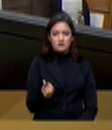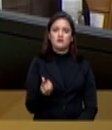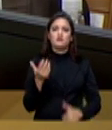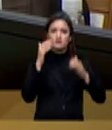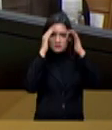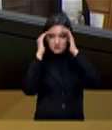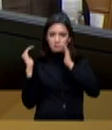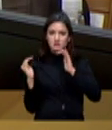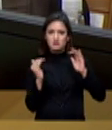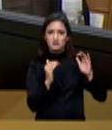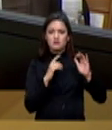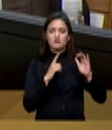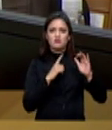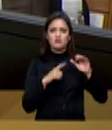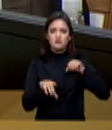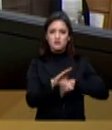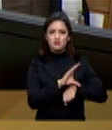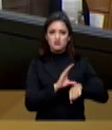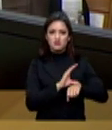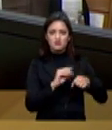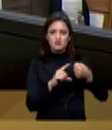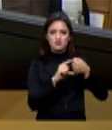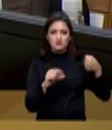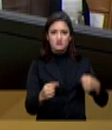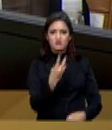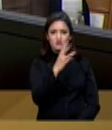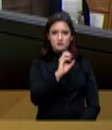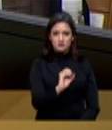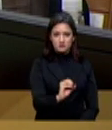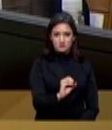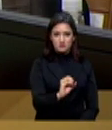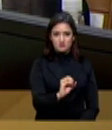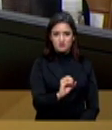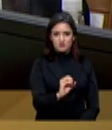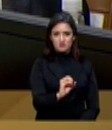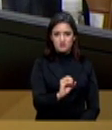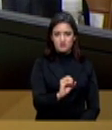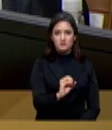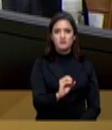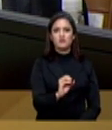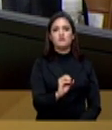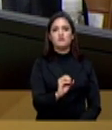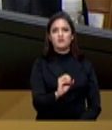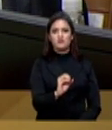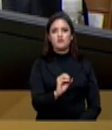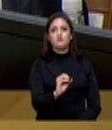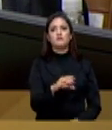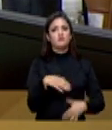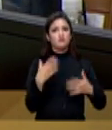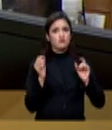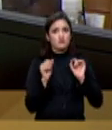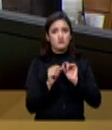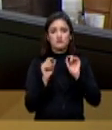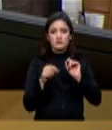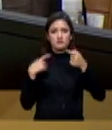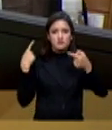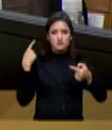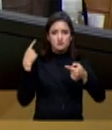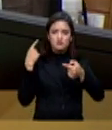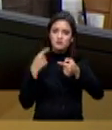disposto no preceito contido no artigo 30 do texto constitucional vedando